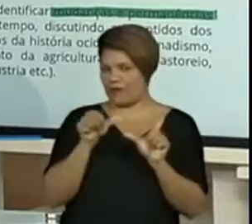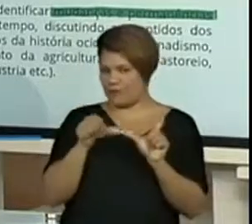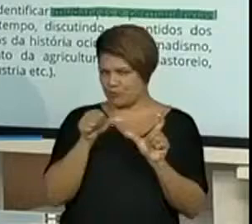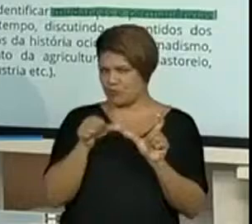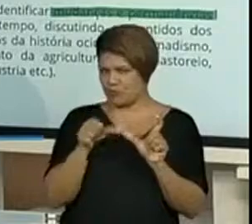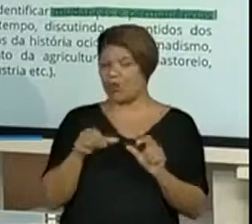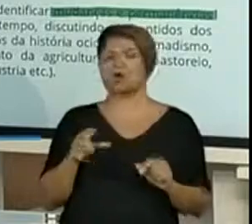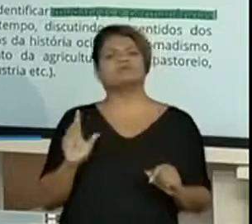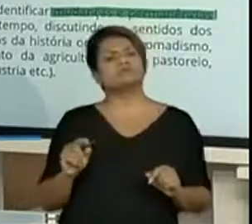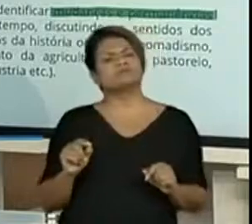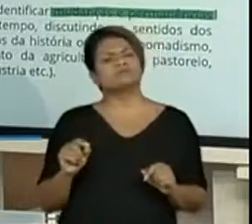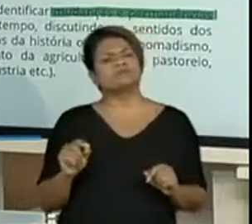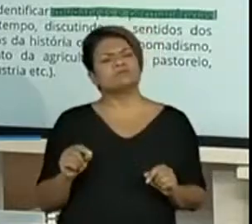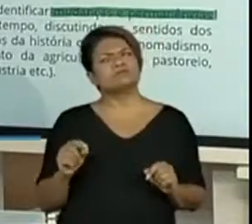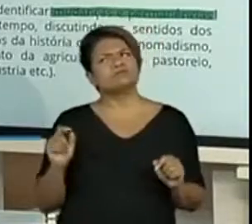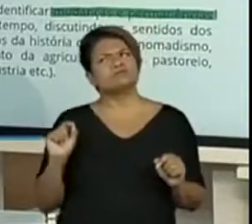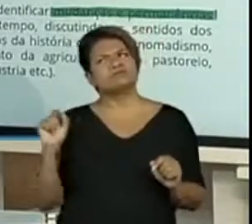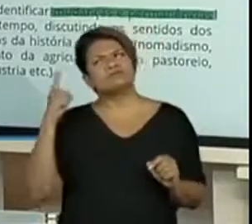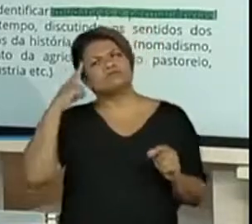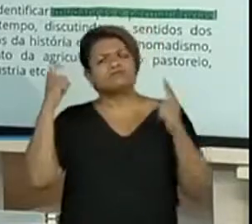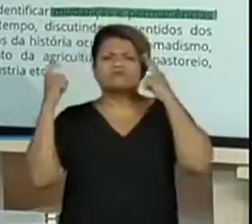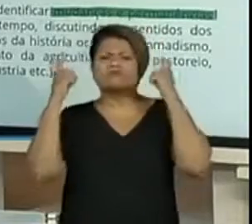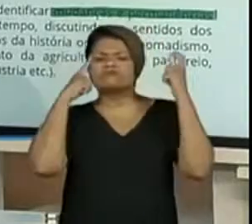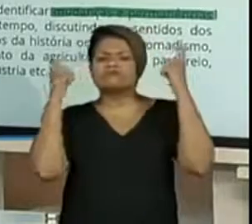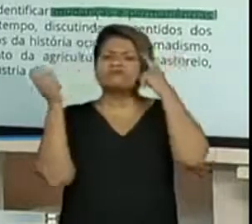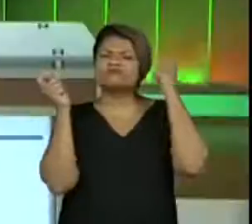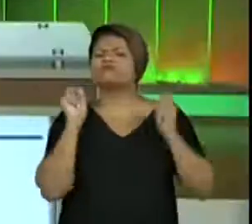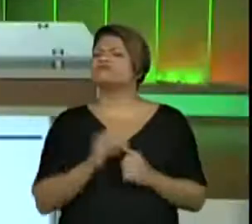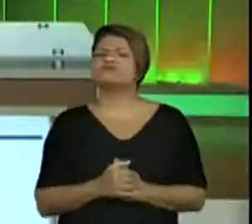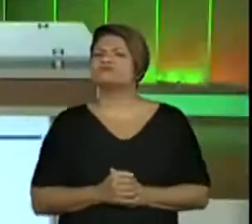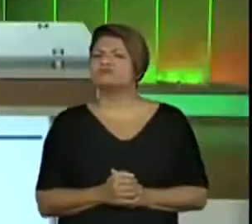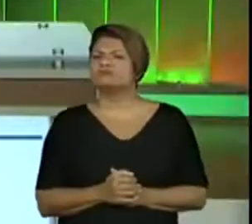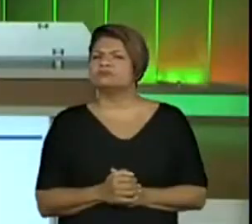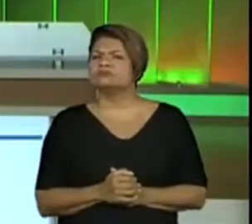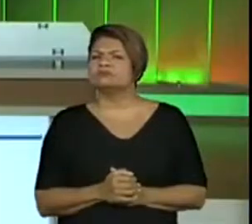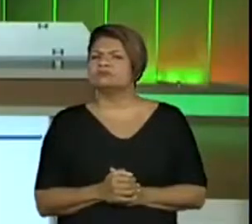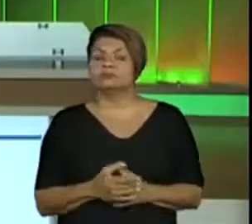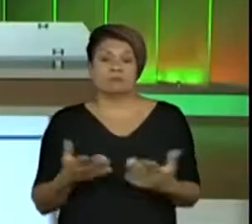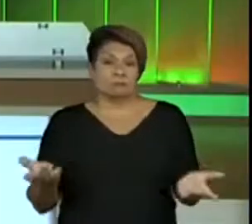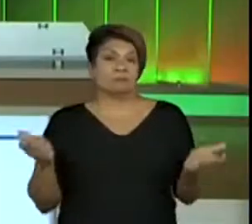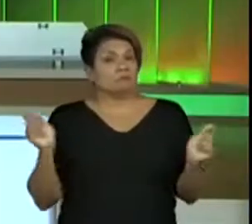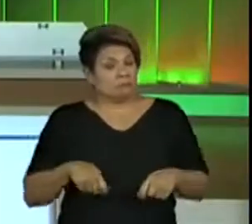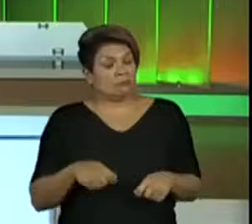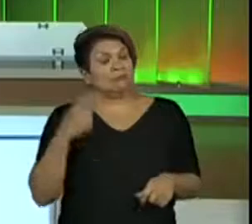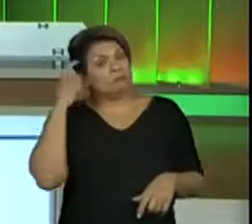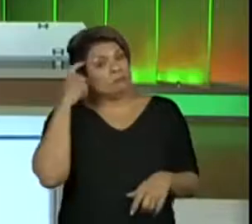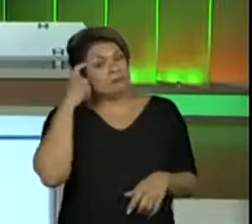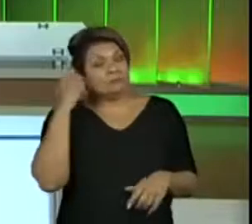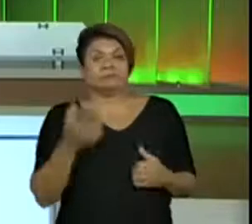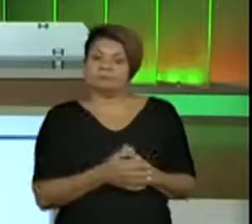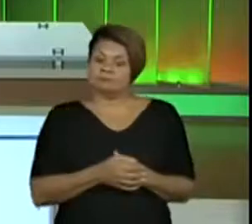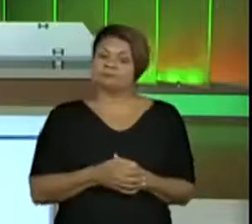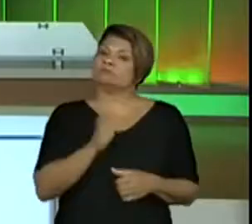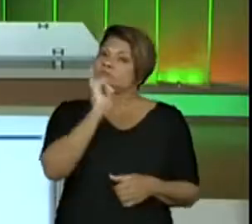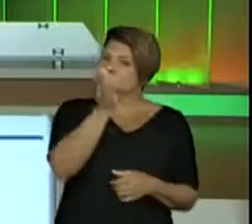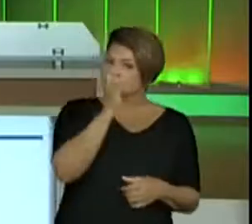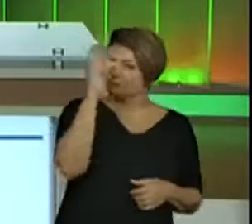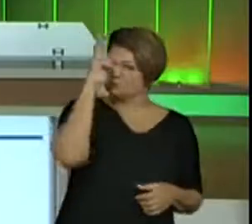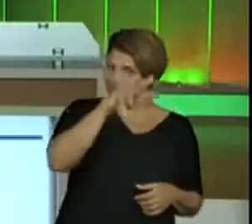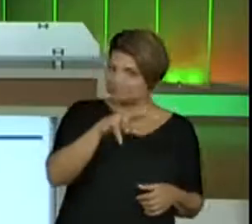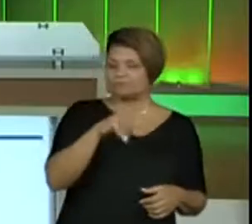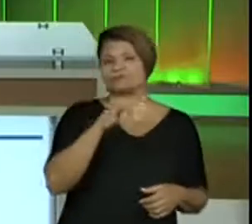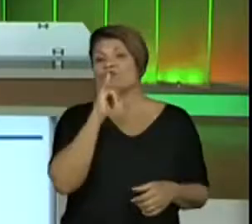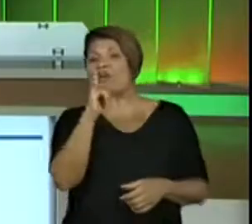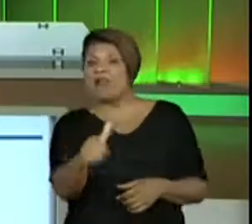Pense nas ideias que esse verbo traz para você. Contar. Podemos pensar aí em contar uma história, em dizer